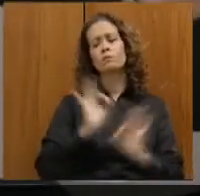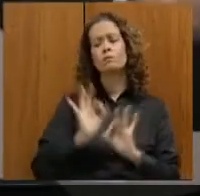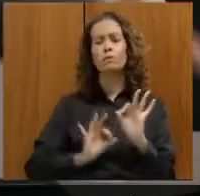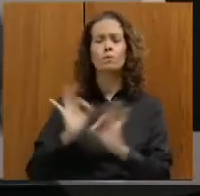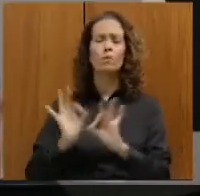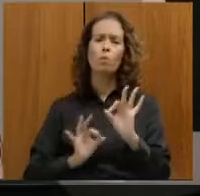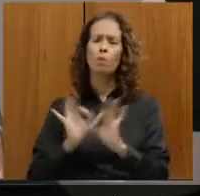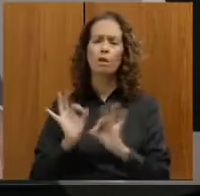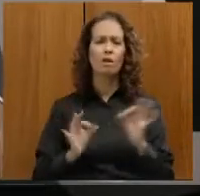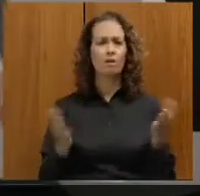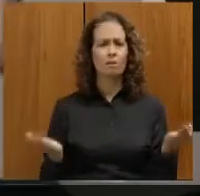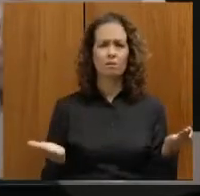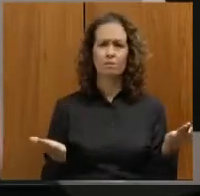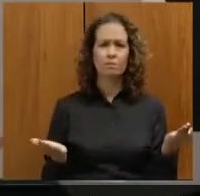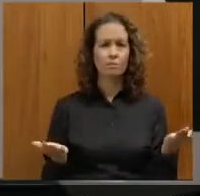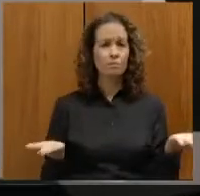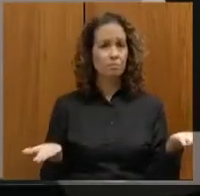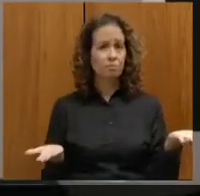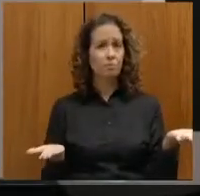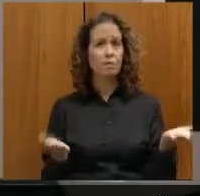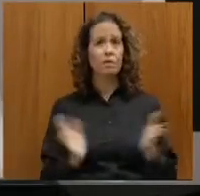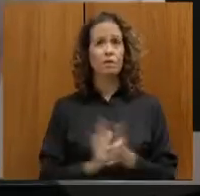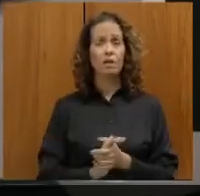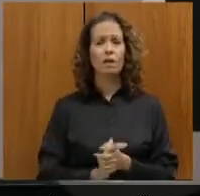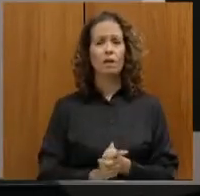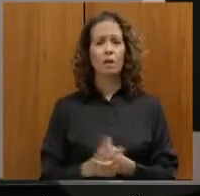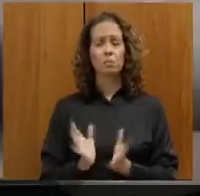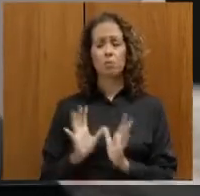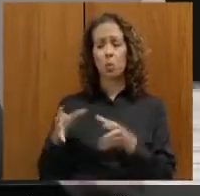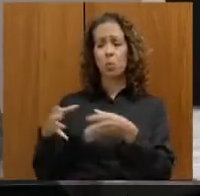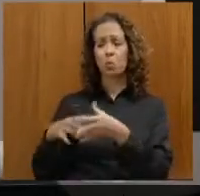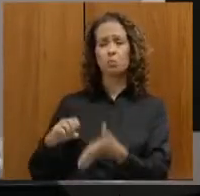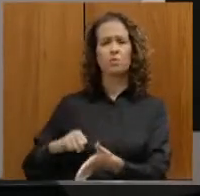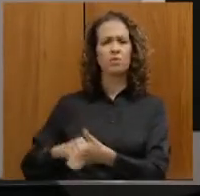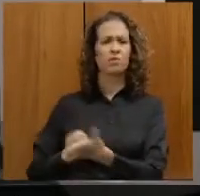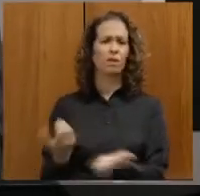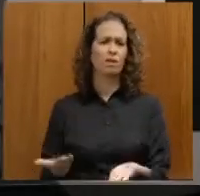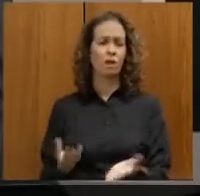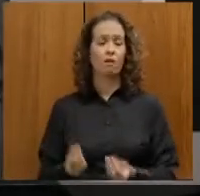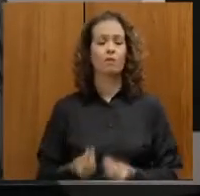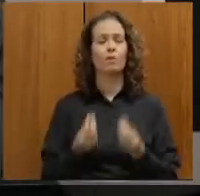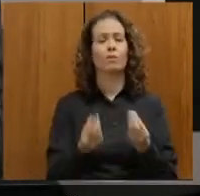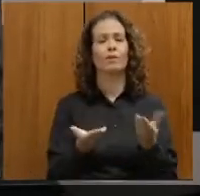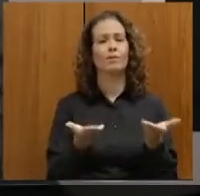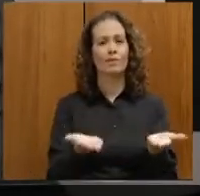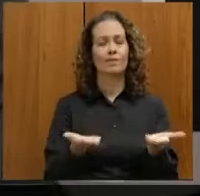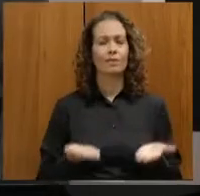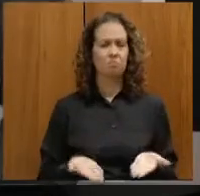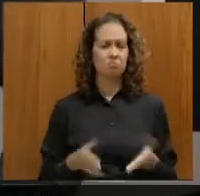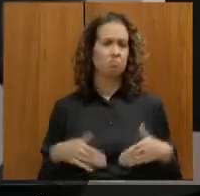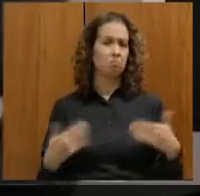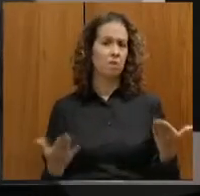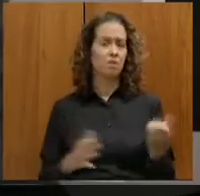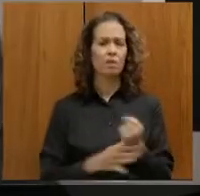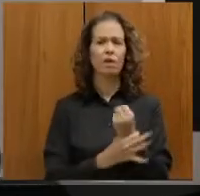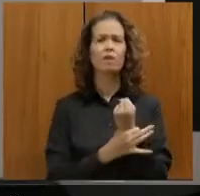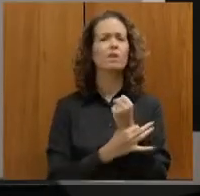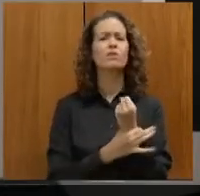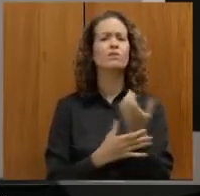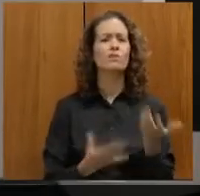plano lá dentro de porta fechada e falar tão daqui ó é isso que nós vamos fazer então qual é a garantia